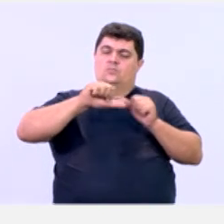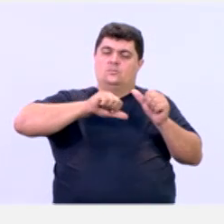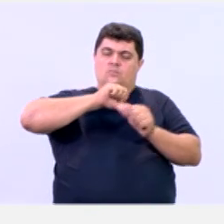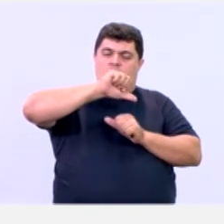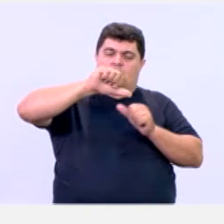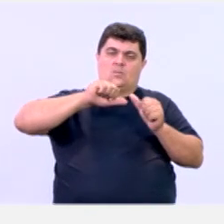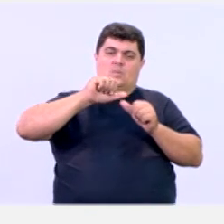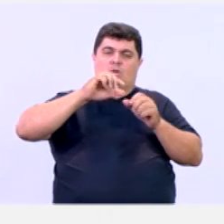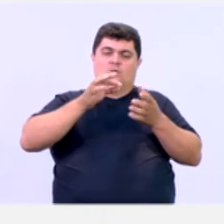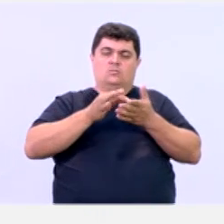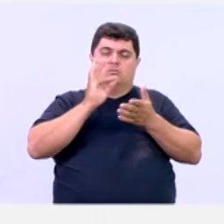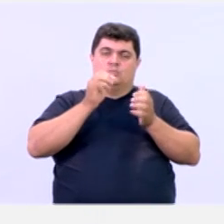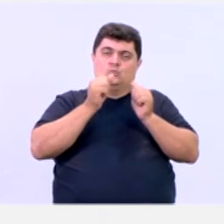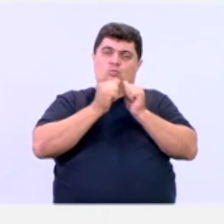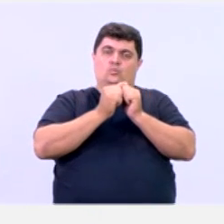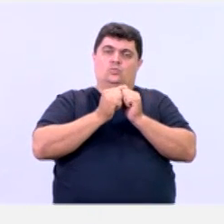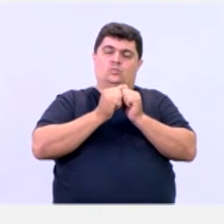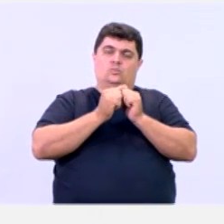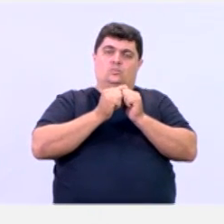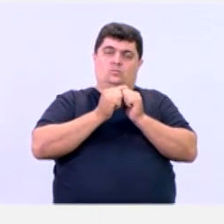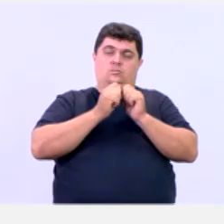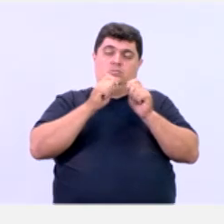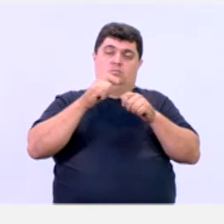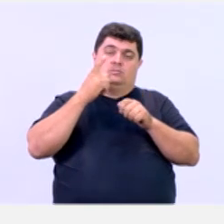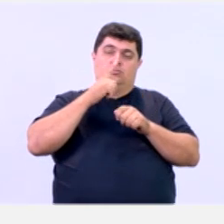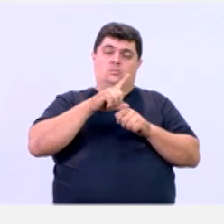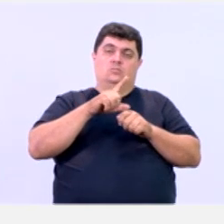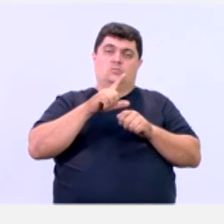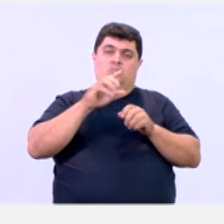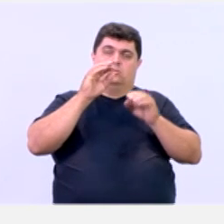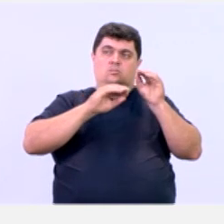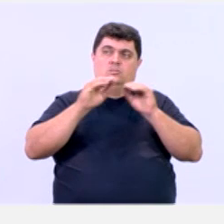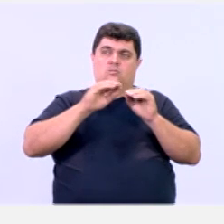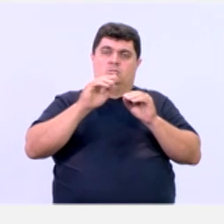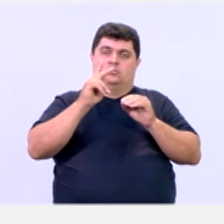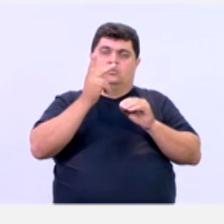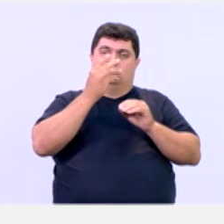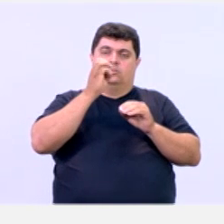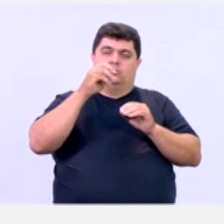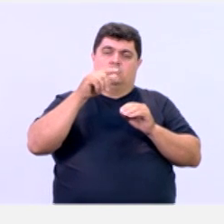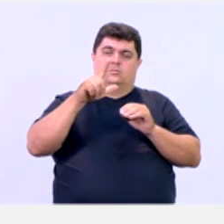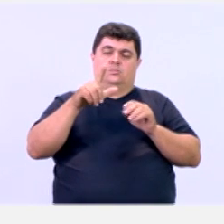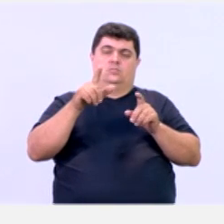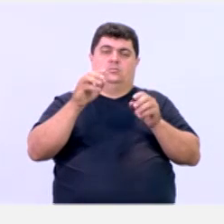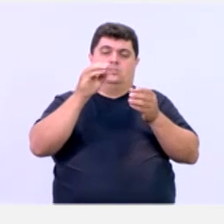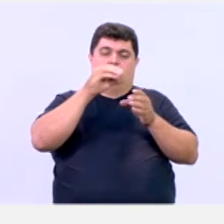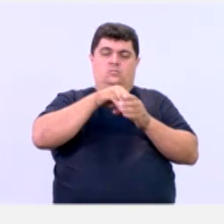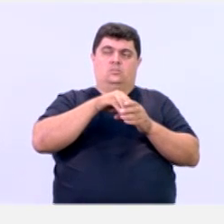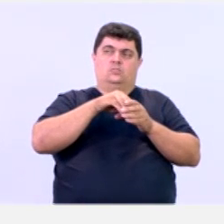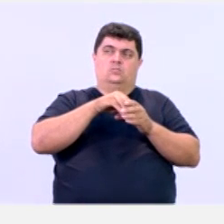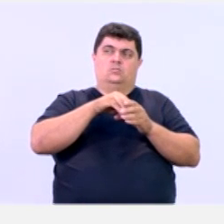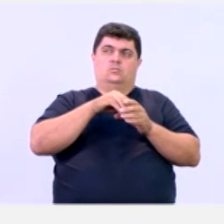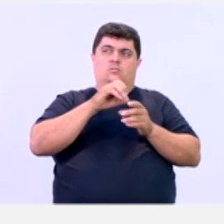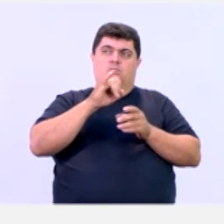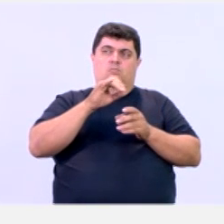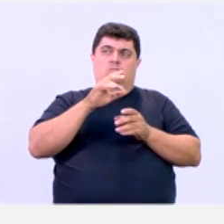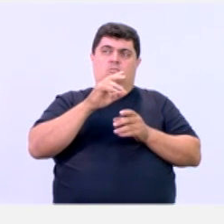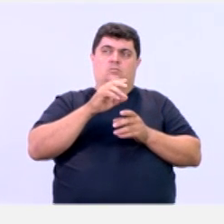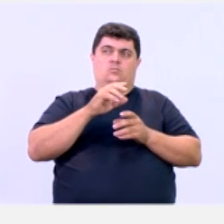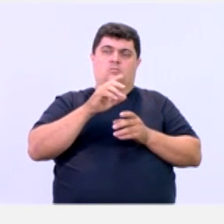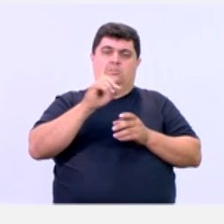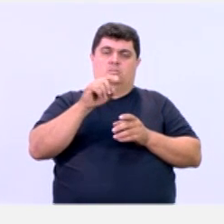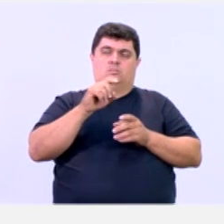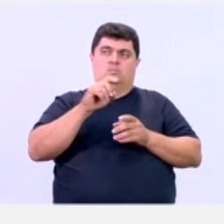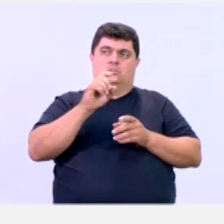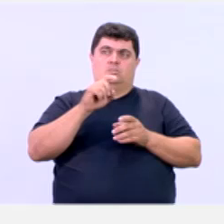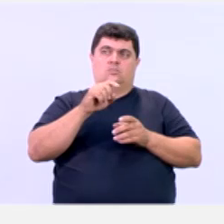com JavaScript, inclusive colocando o HTML nela. Então, se eu clicar aqui, a tabela